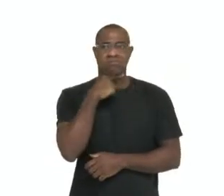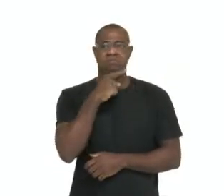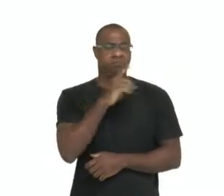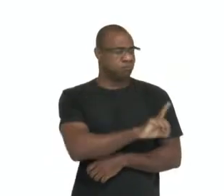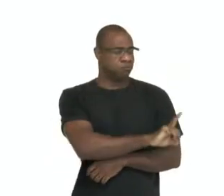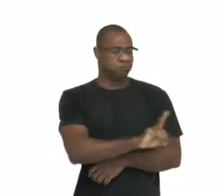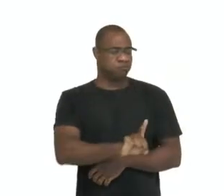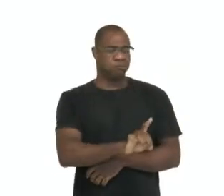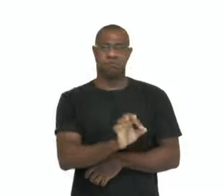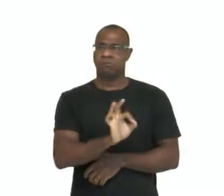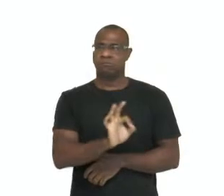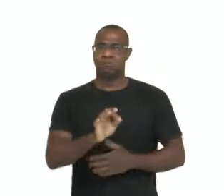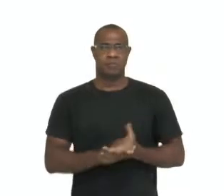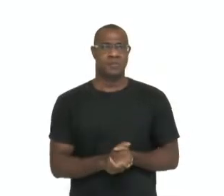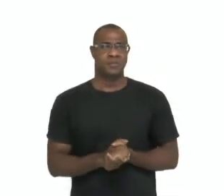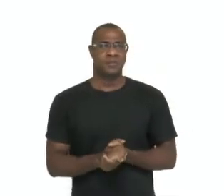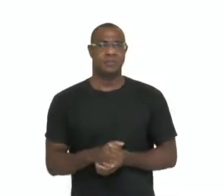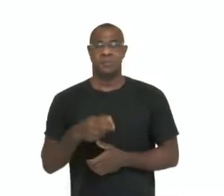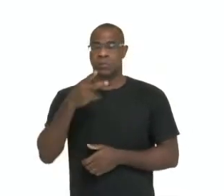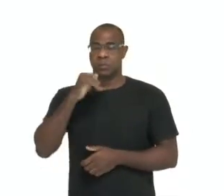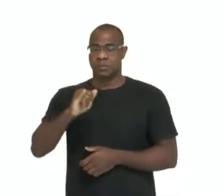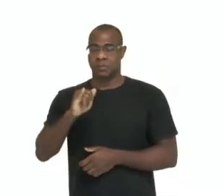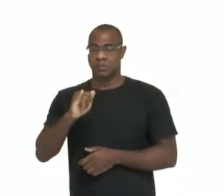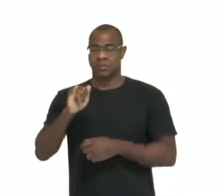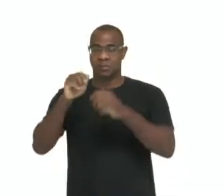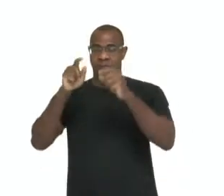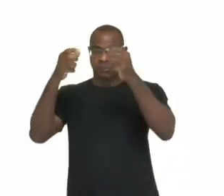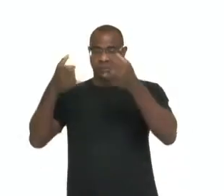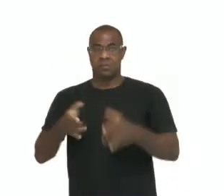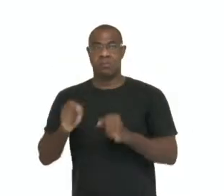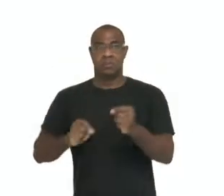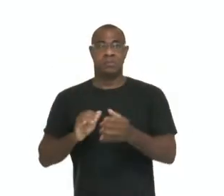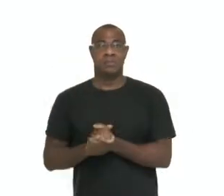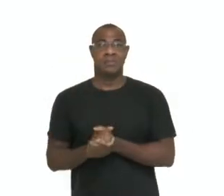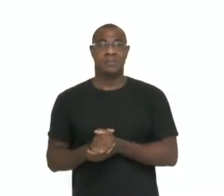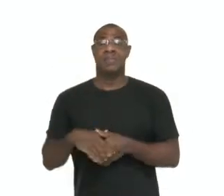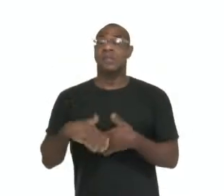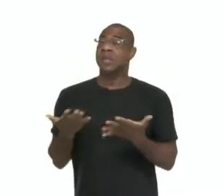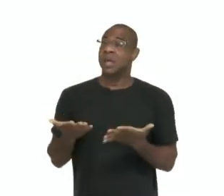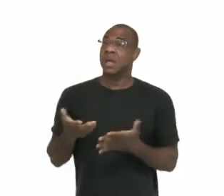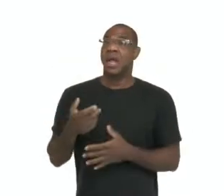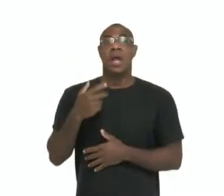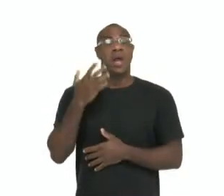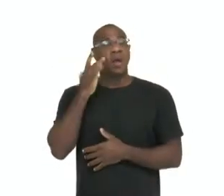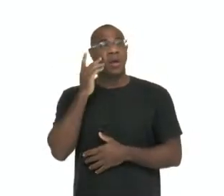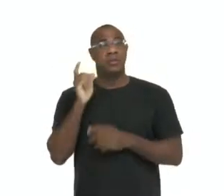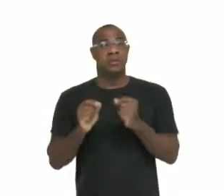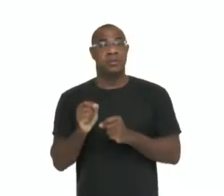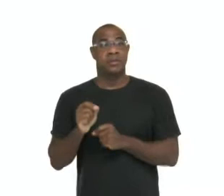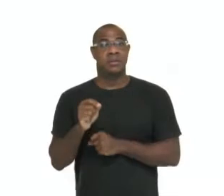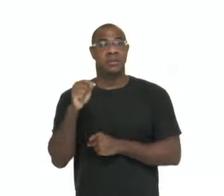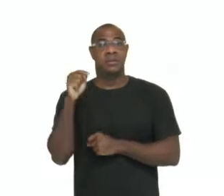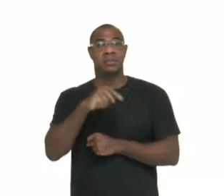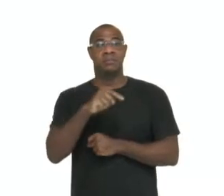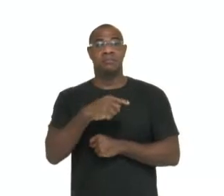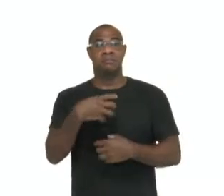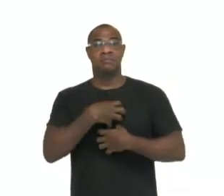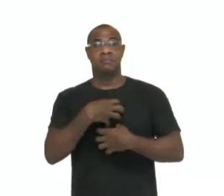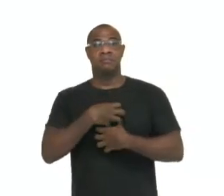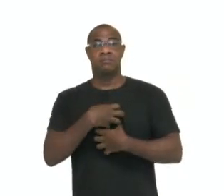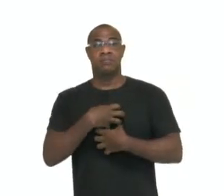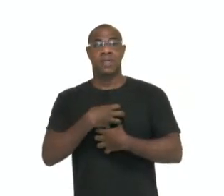uma desmiolada, o pai faz que não vê. Tomara ele que as coisas corressem de maneira